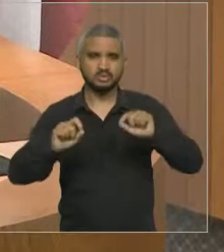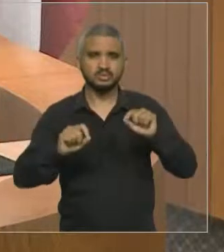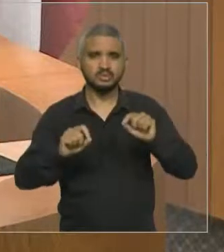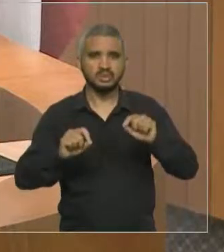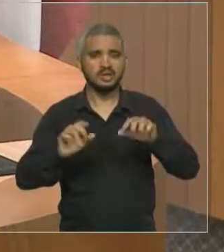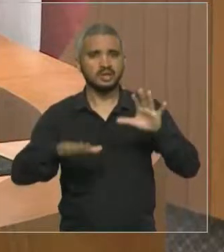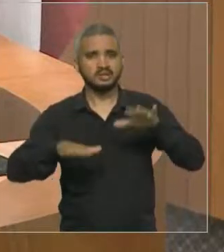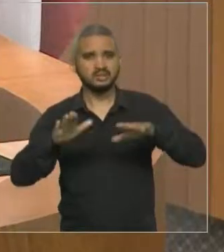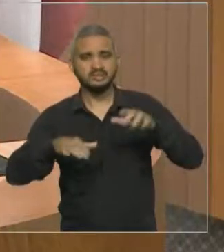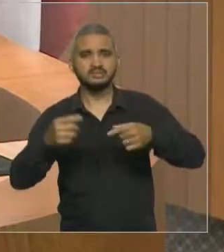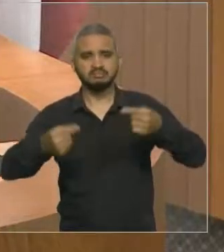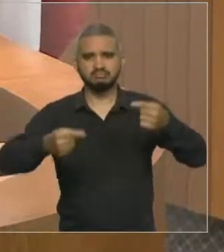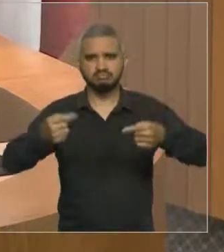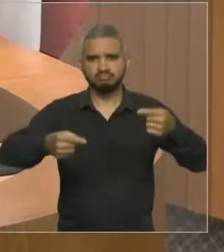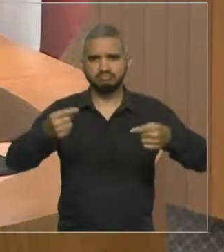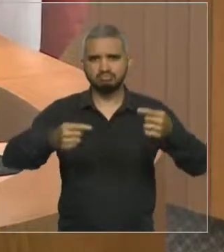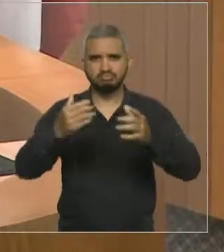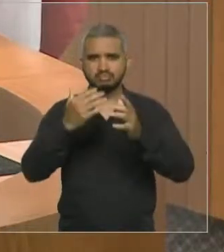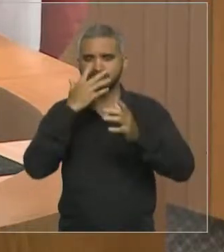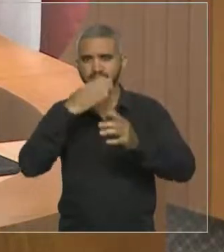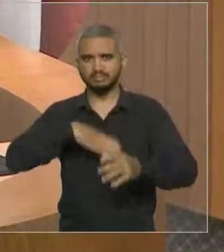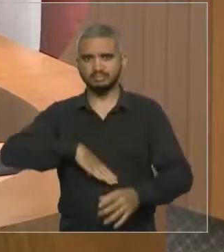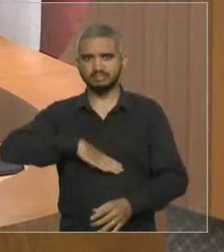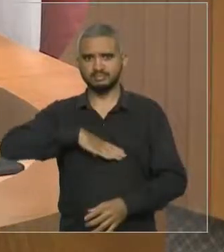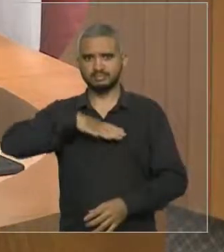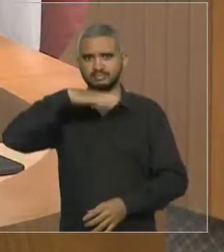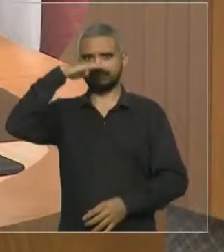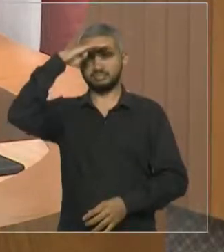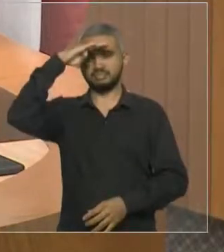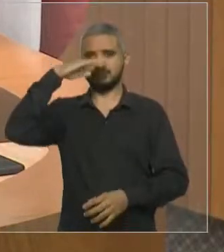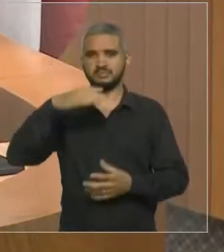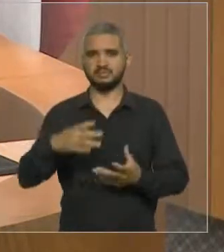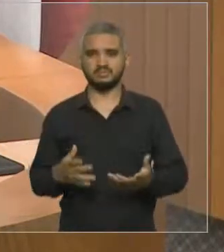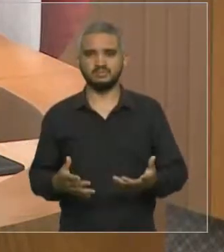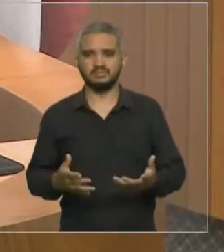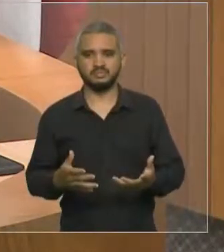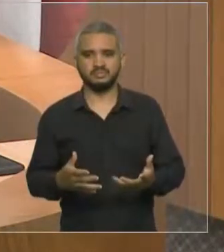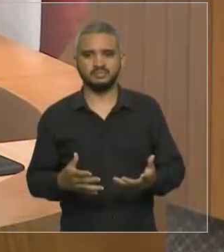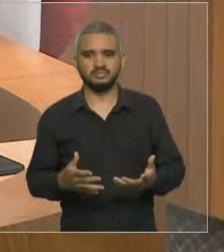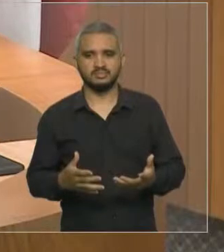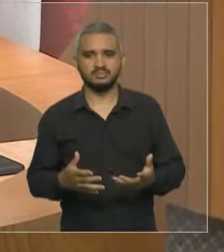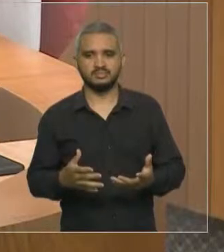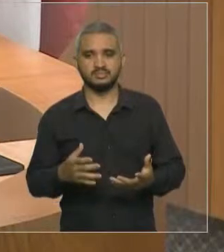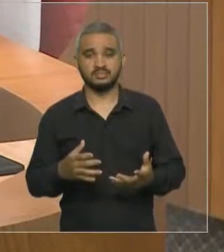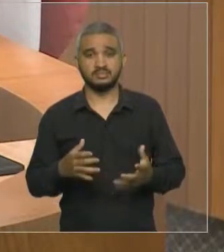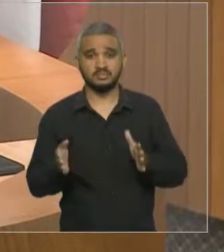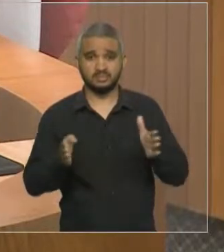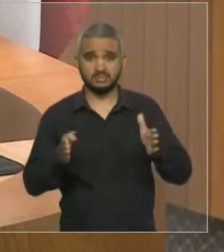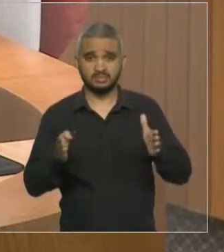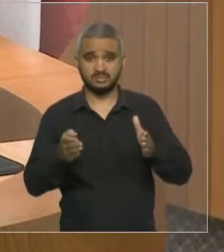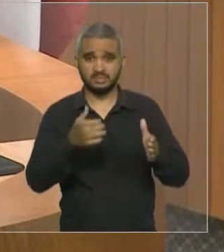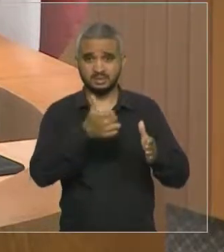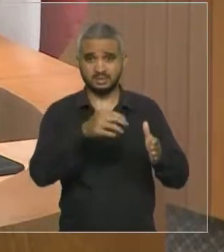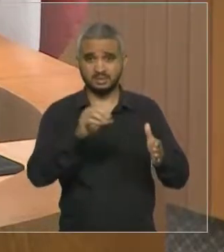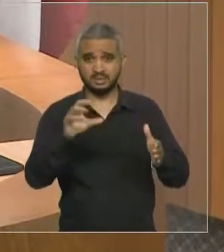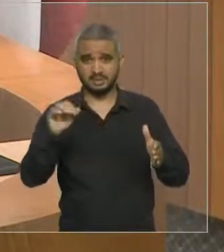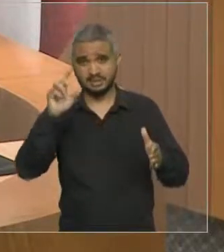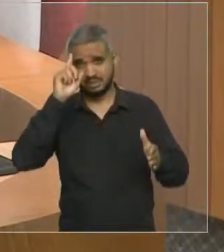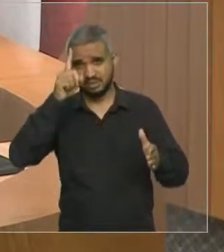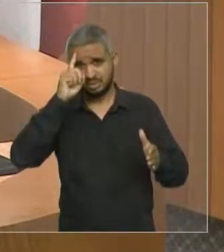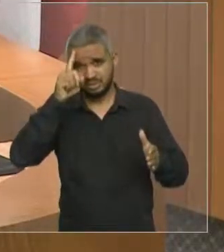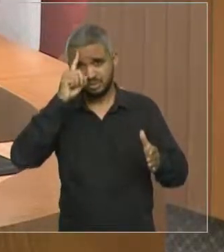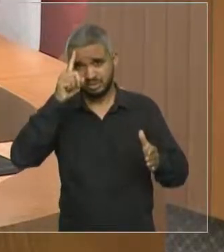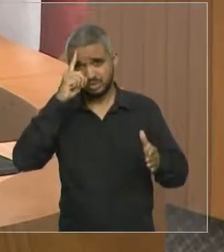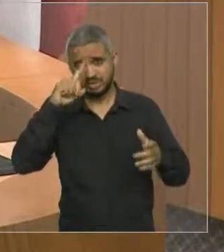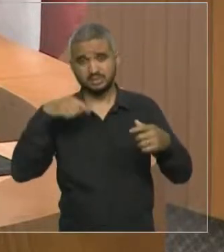parlamento deve ter isso foi uma coisa que eu consegui aprender já no início é de 100 dias de mandato foi a necessidade de